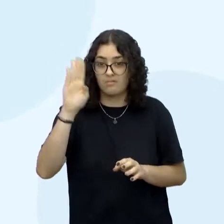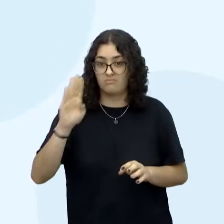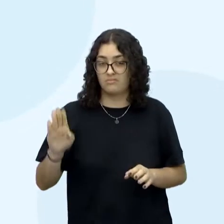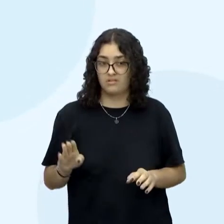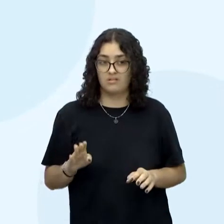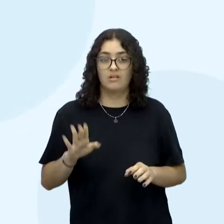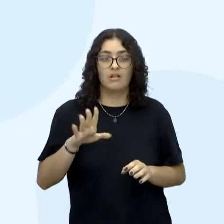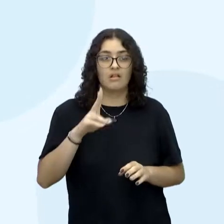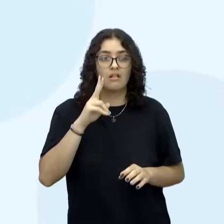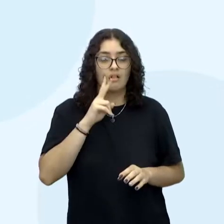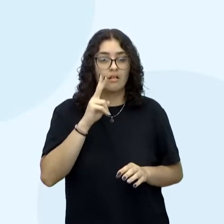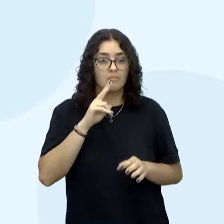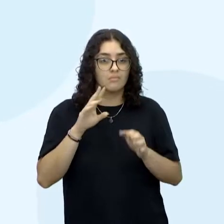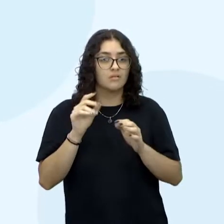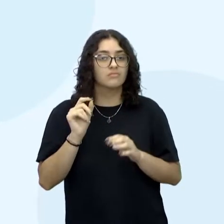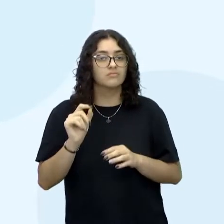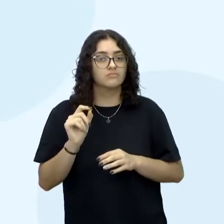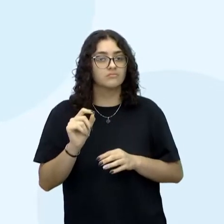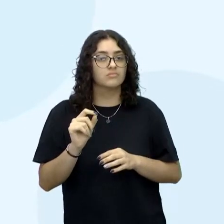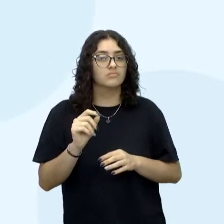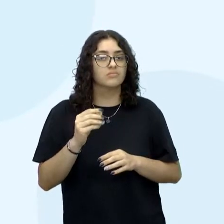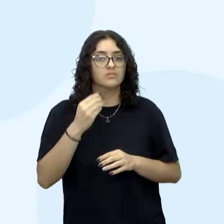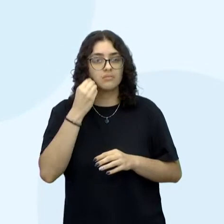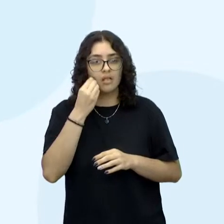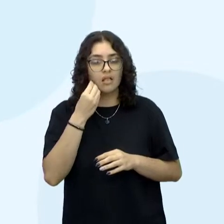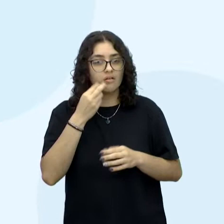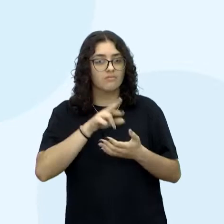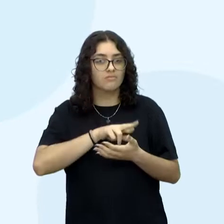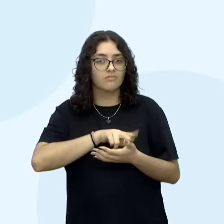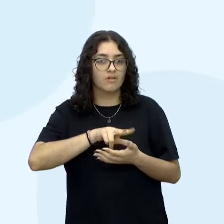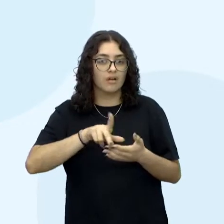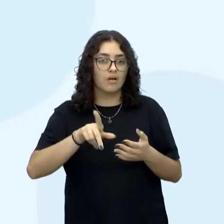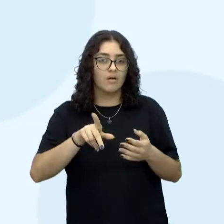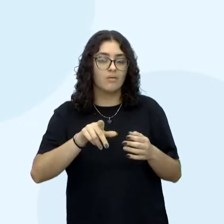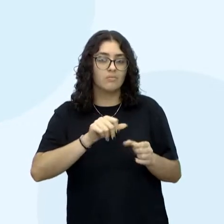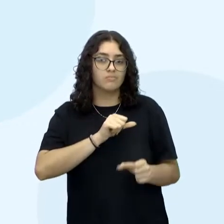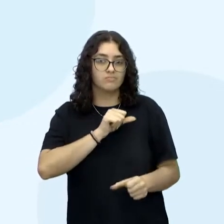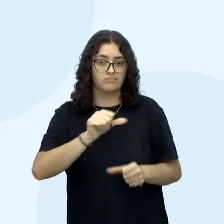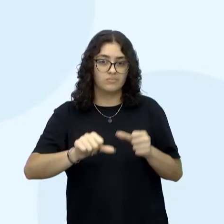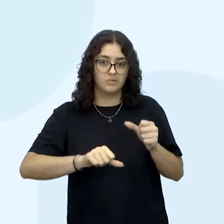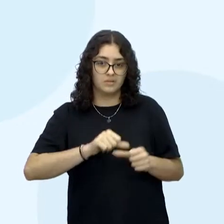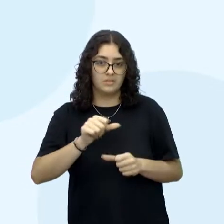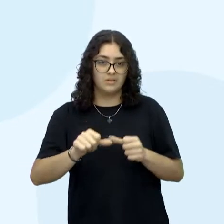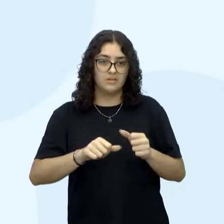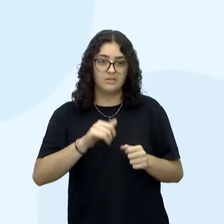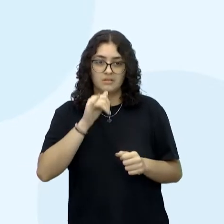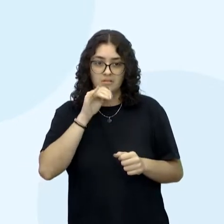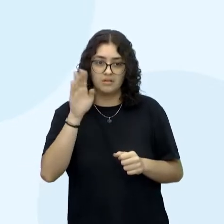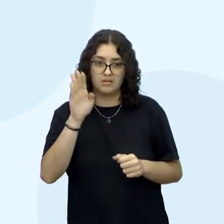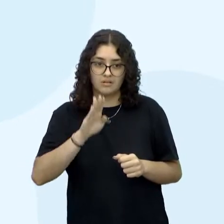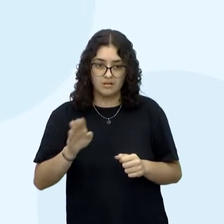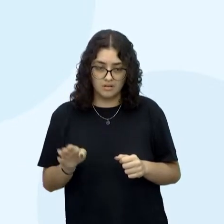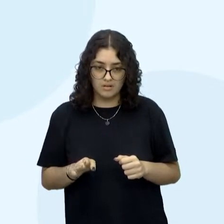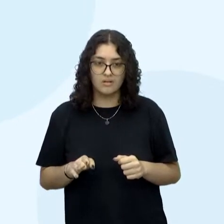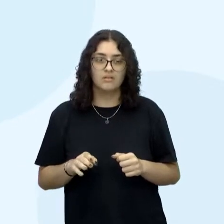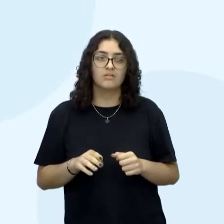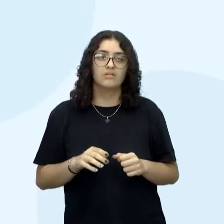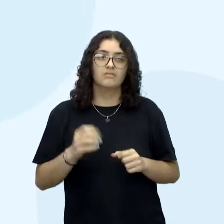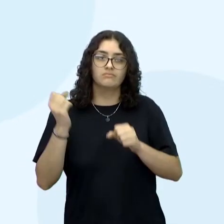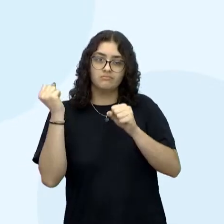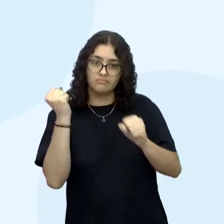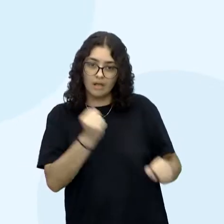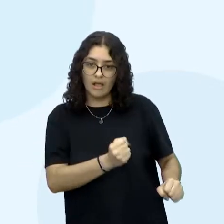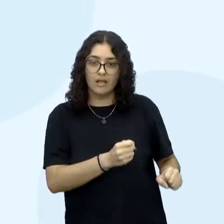é importante lembrar que o Brasil experimentava a transição, se assim podemos dizer, entre Brasil Império e